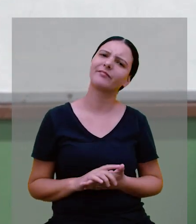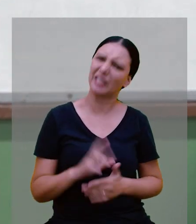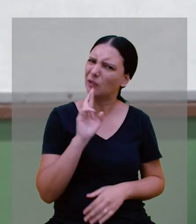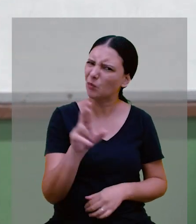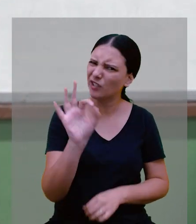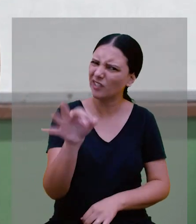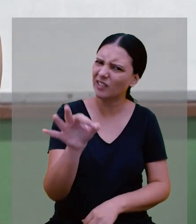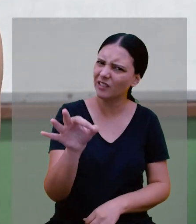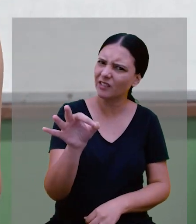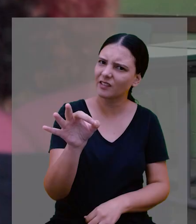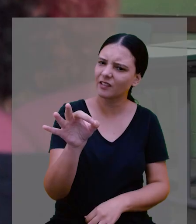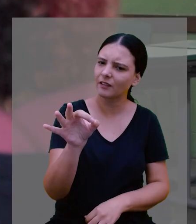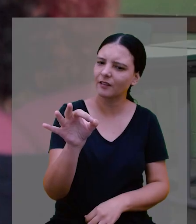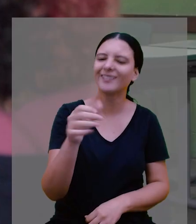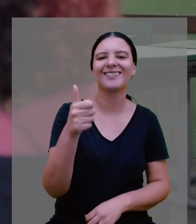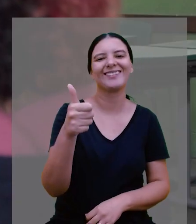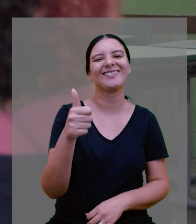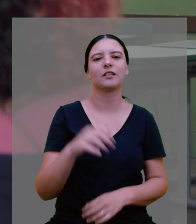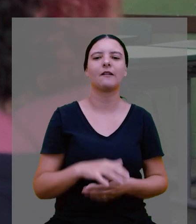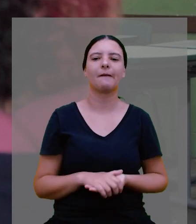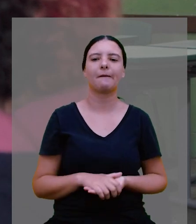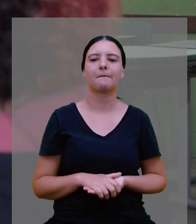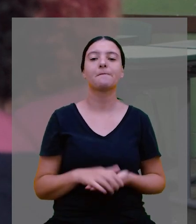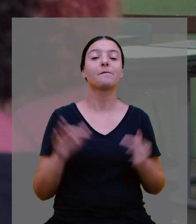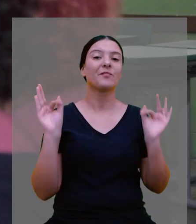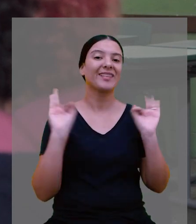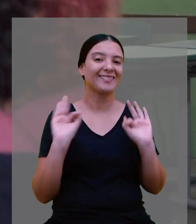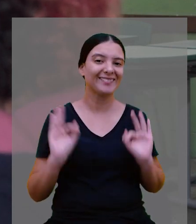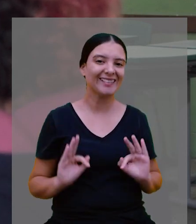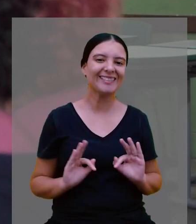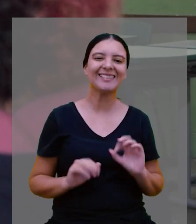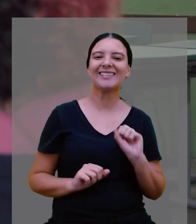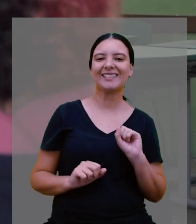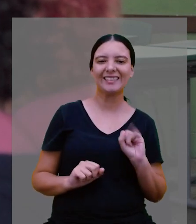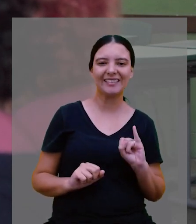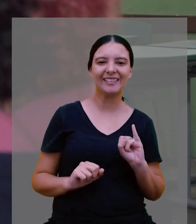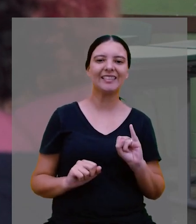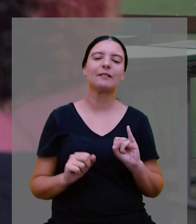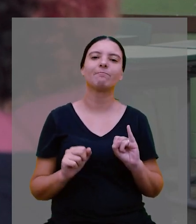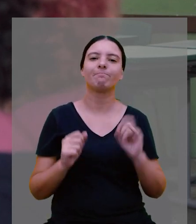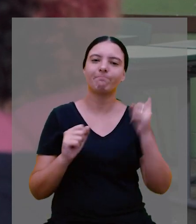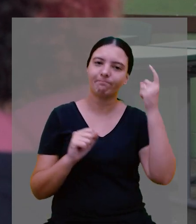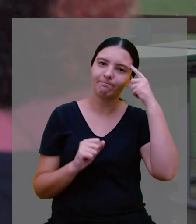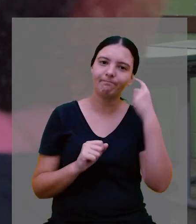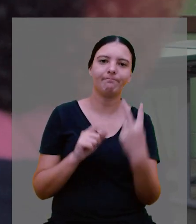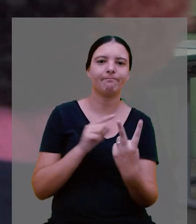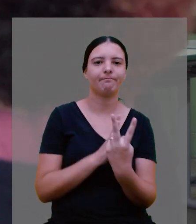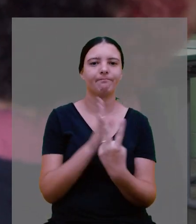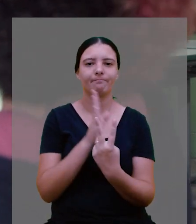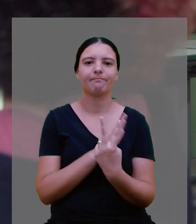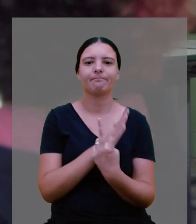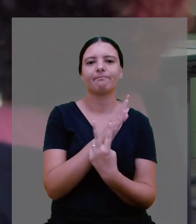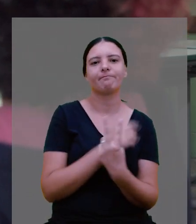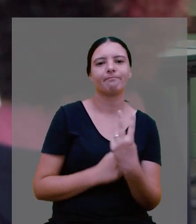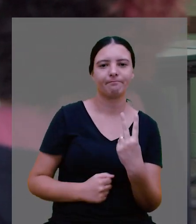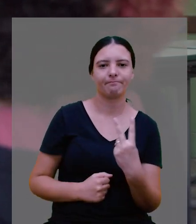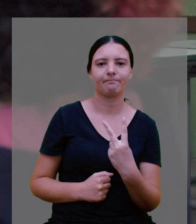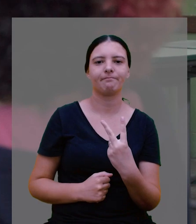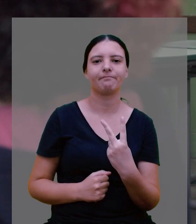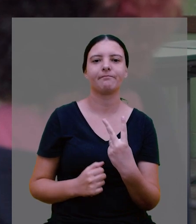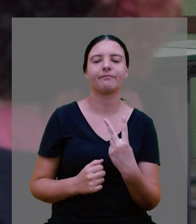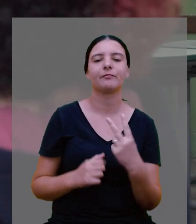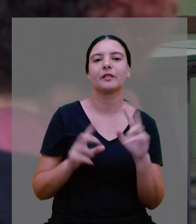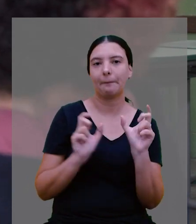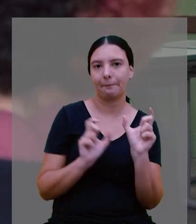pergunta? Tá. Eu vou ficar feliz se eu conseguir dar para vocês 2 perspectivas hoje, tá? Sobre leitura,